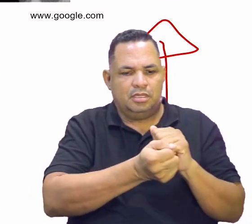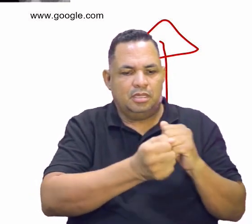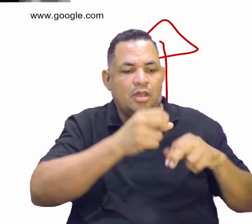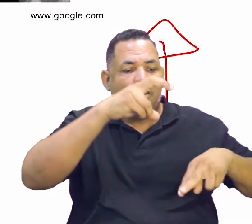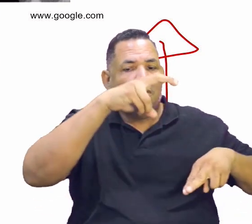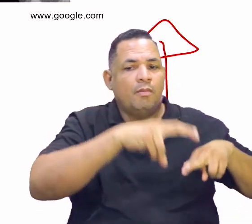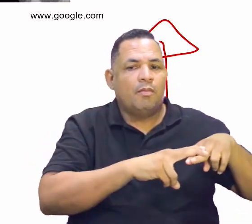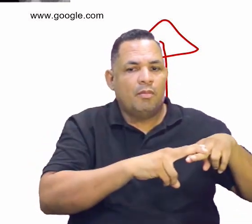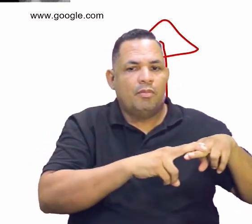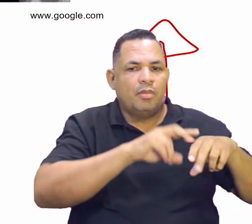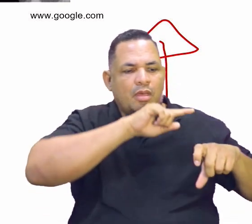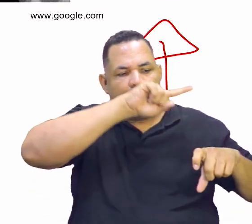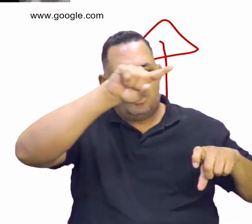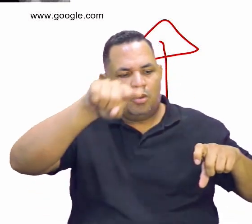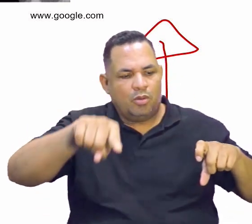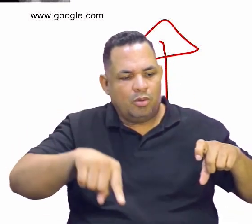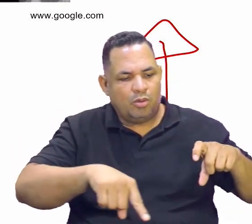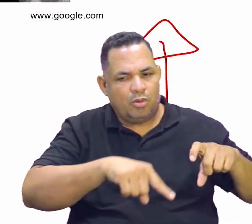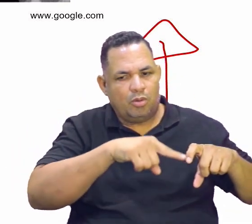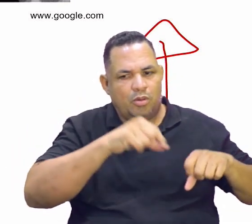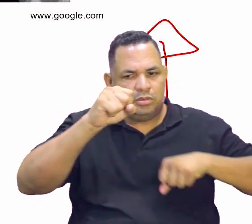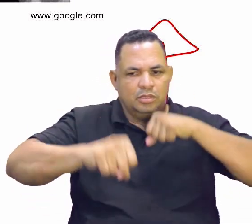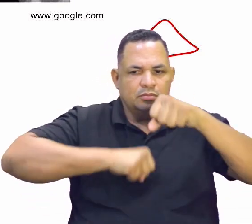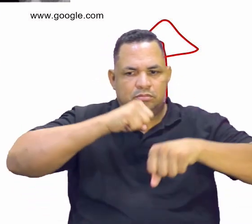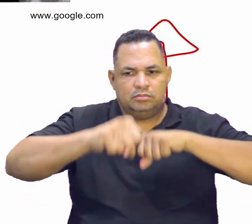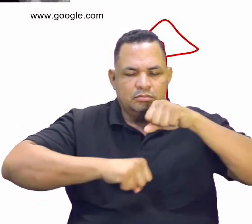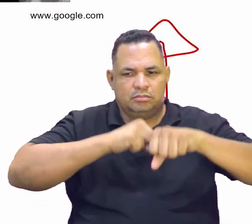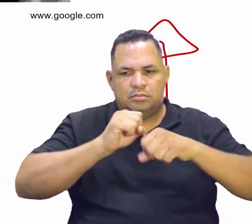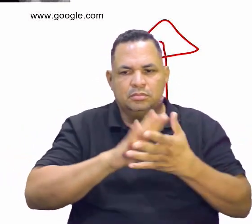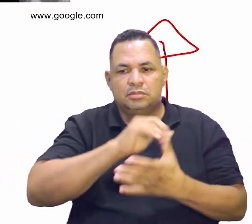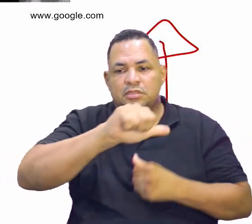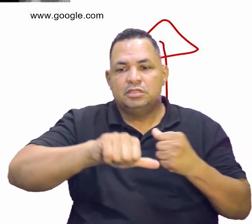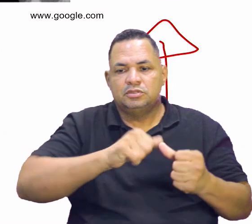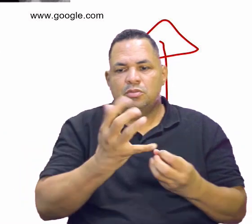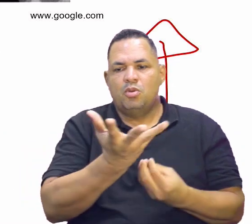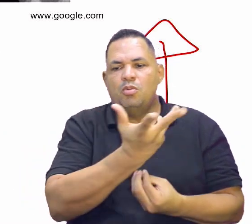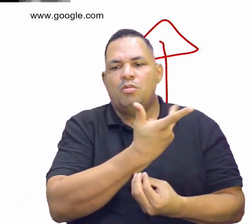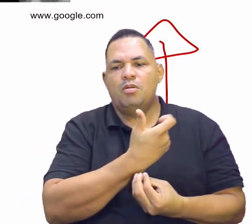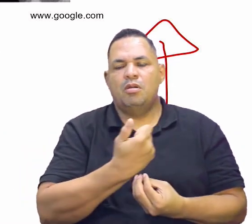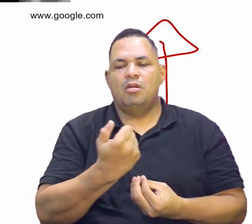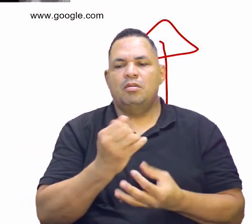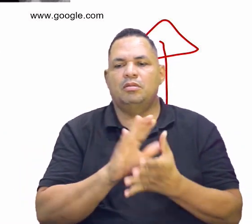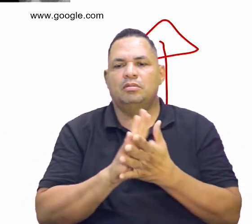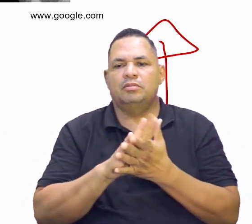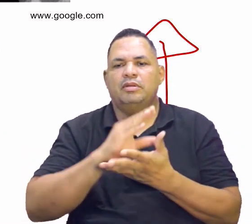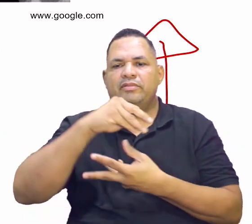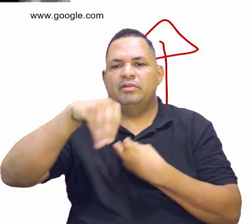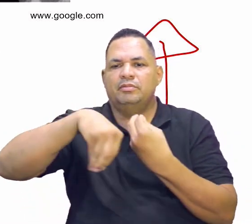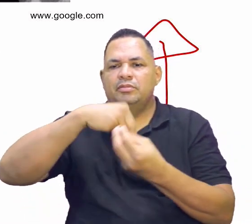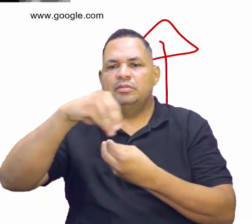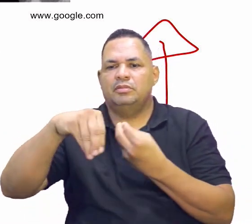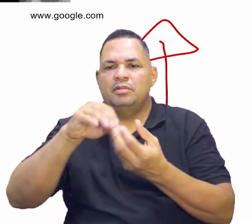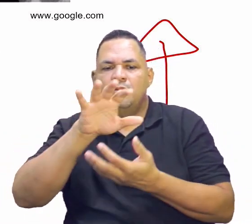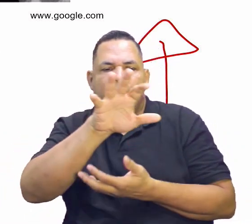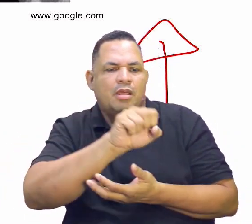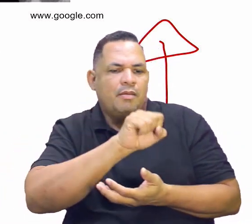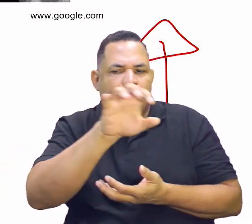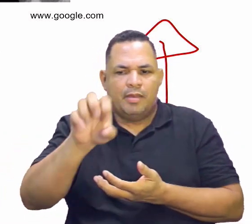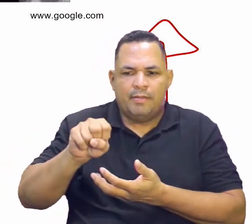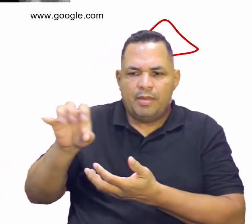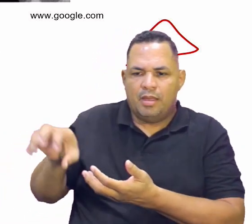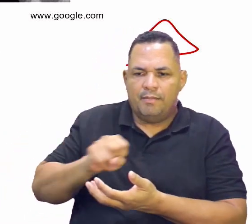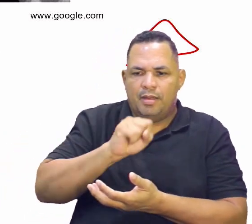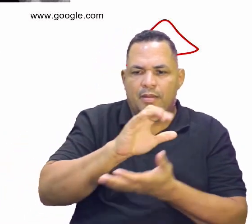Beleza? Uma roda de bicicleta. Virou arte, uma arte o quê? Dadaísta. Eles vai fazendo uma mistura, né? Vai pegando tipo